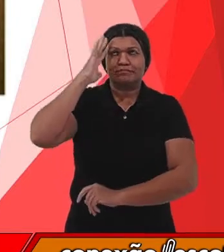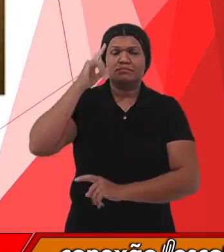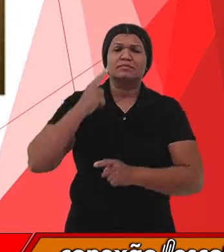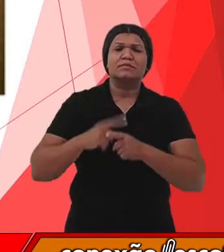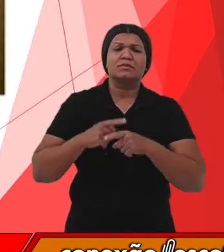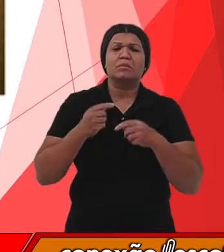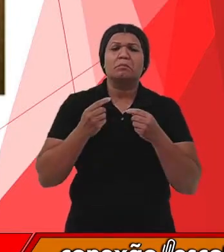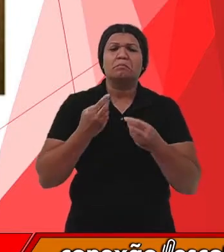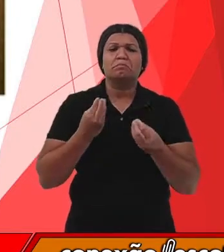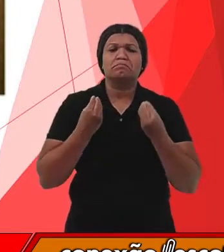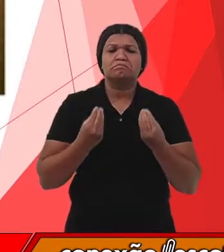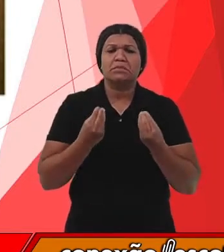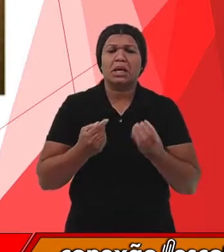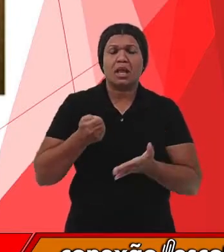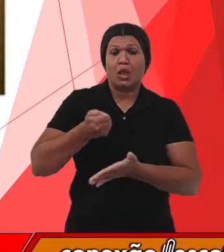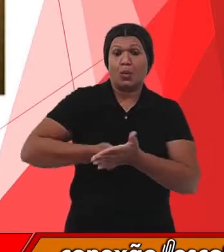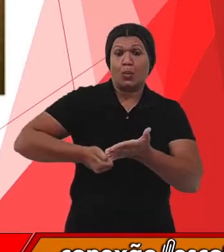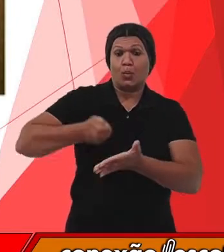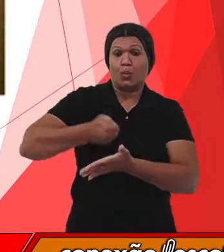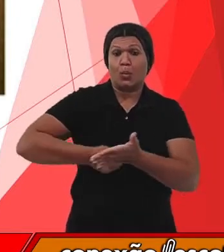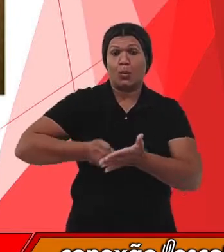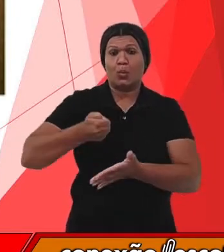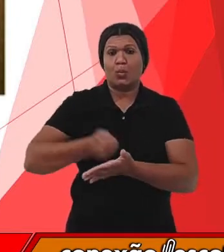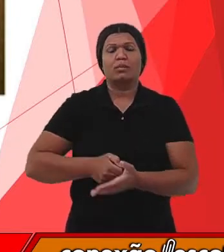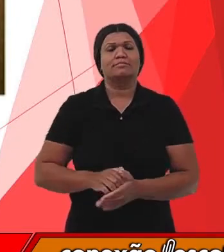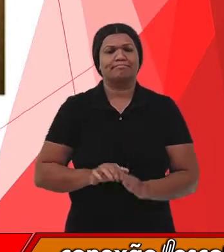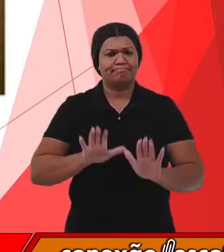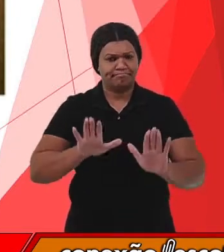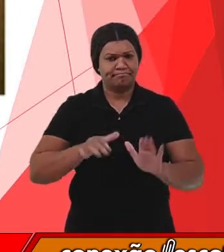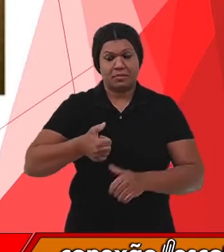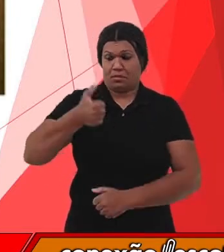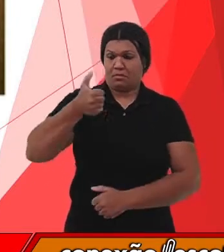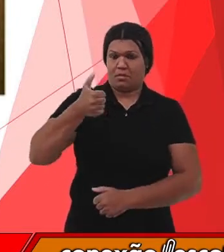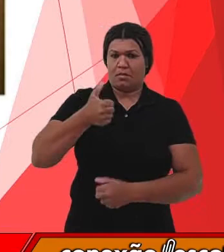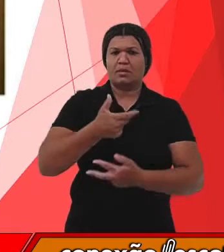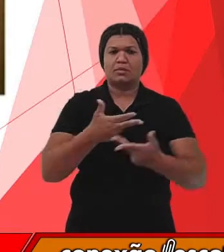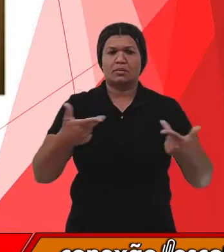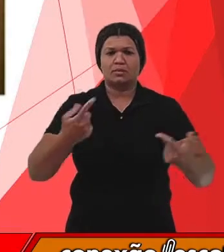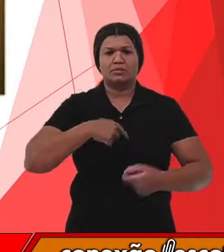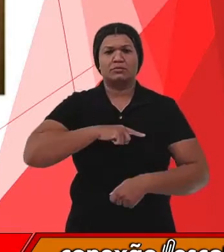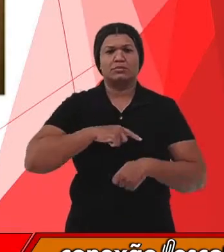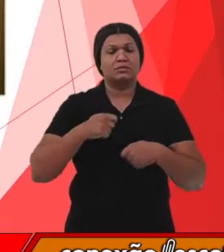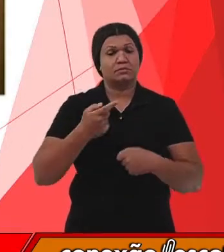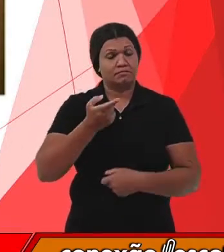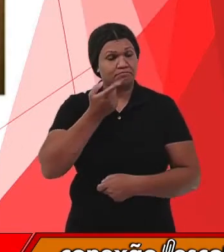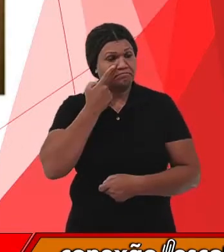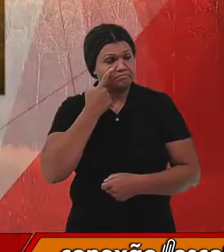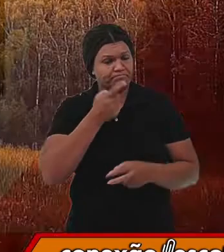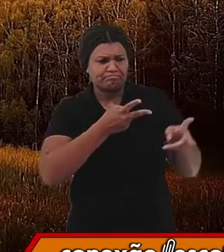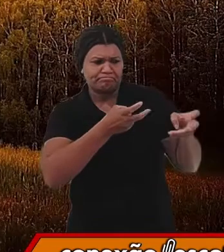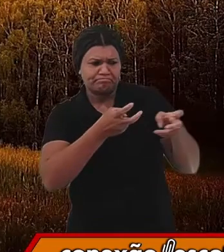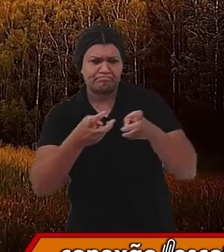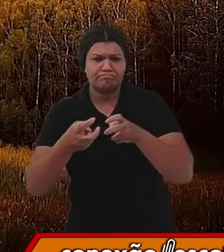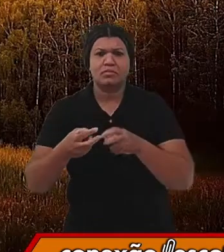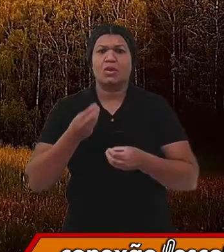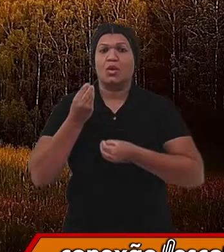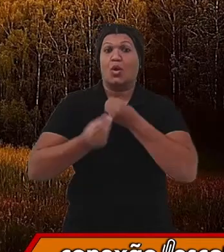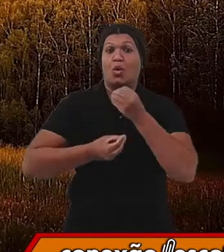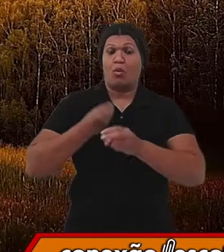lutam. No primeiro momento, nós vamos analisar como o índio ele foi